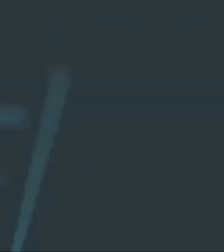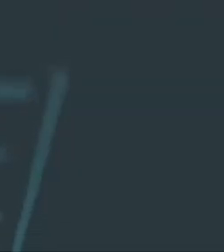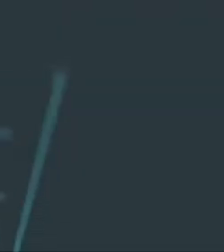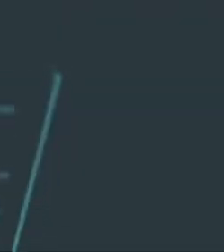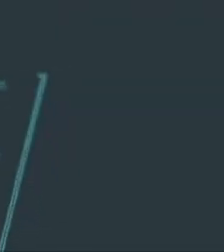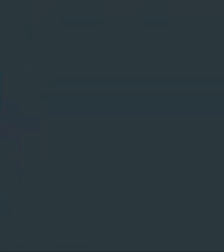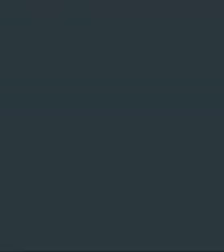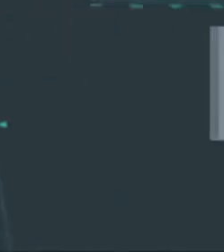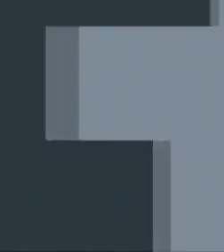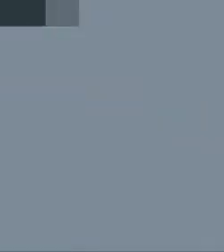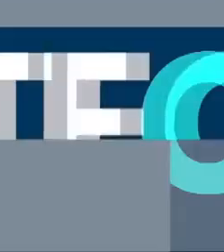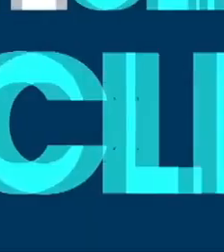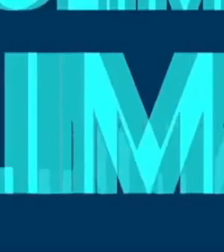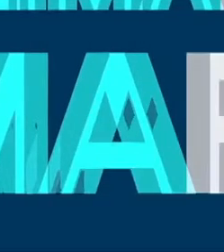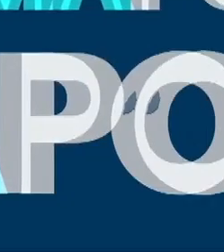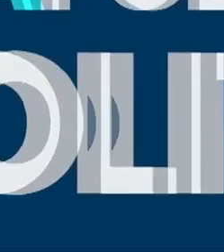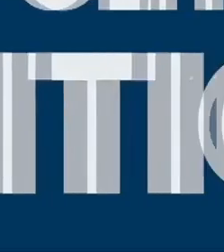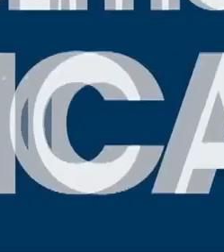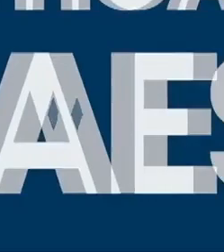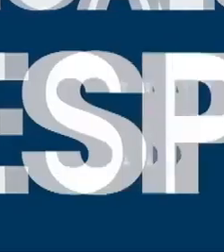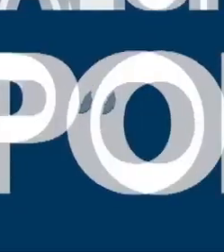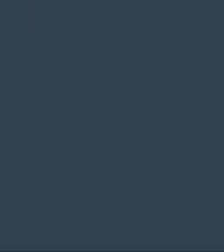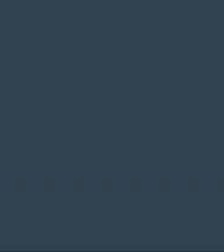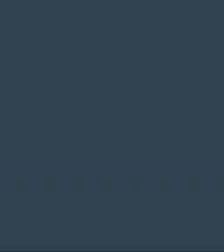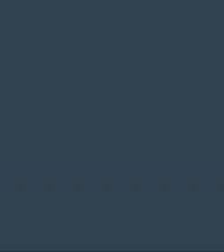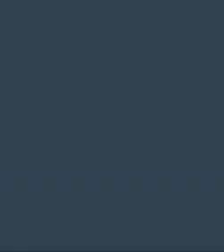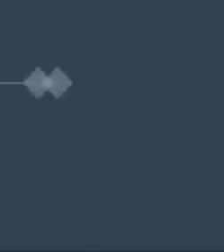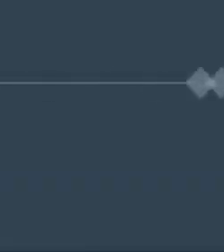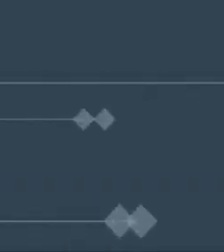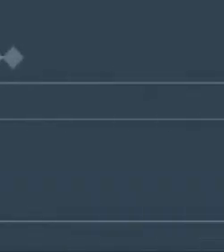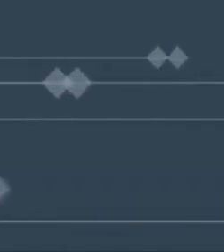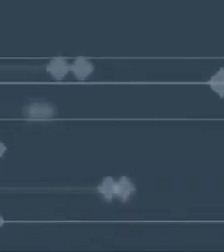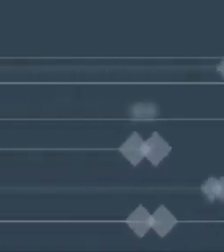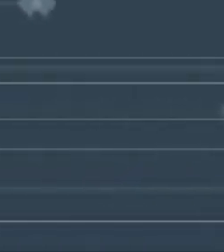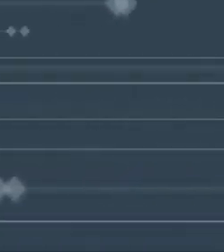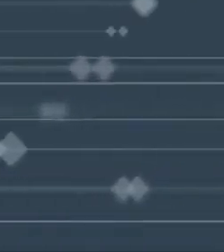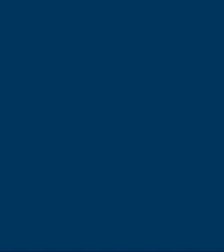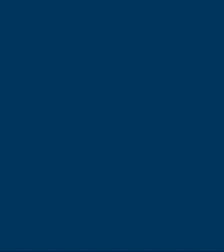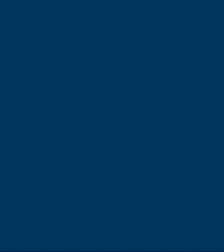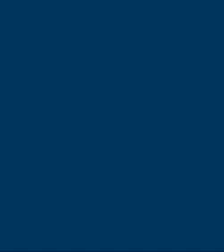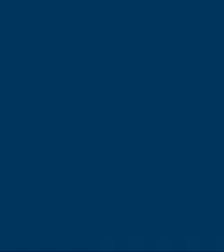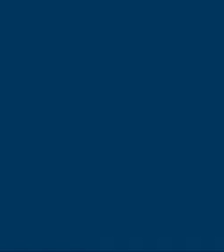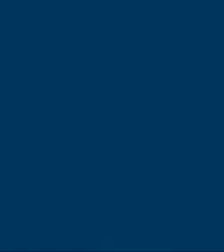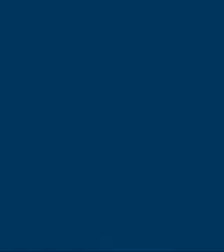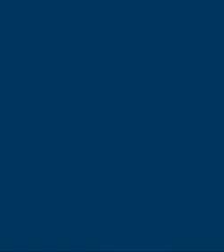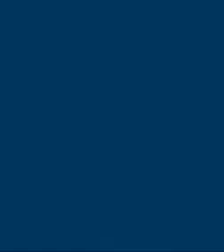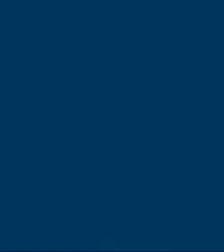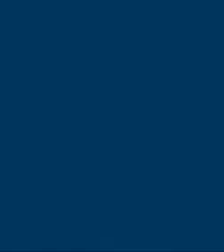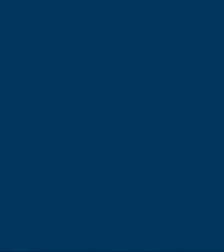Repórter Nacional. Informação com a credibilidade da Rádio Nacional.